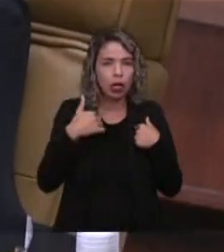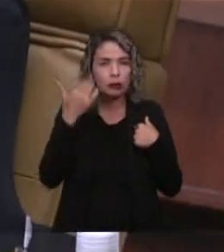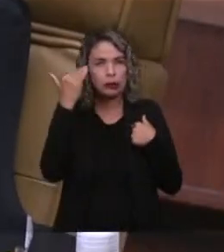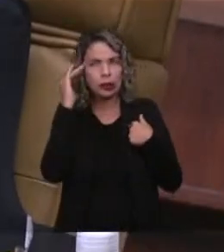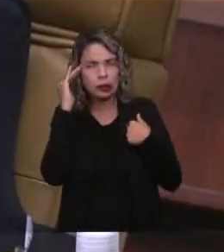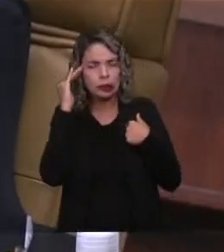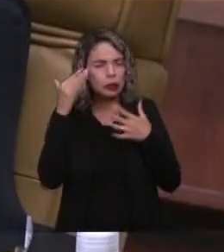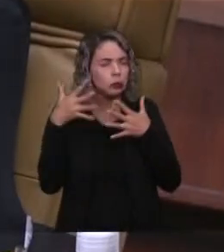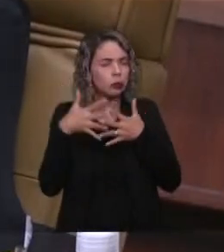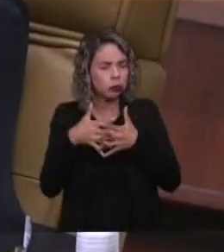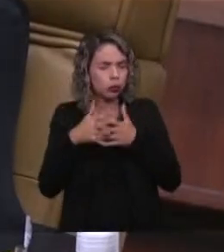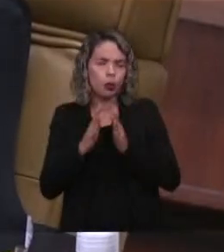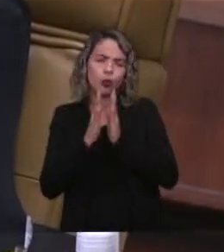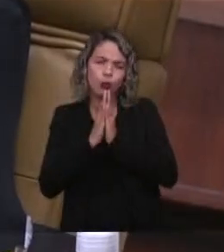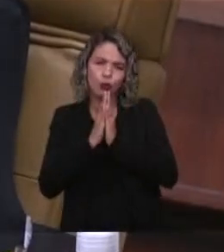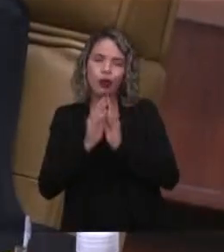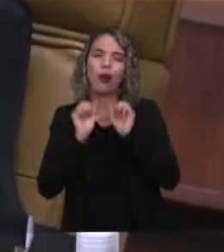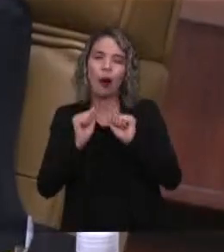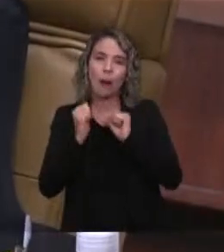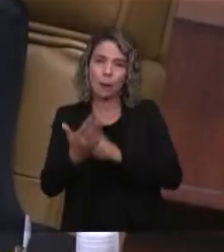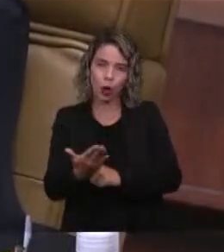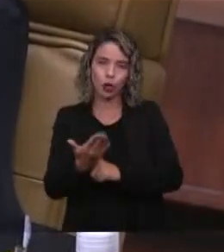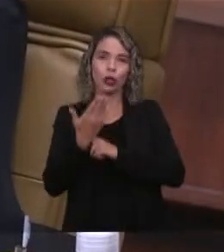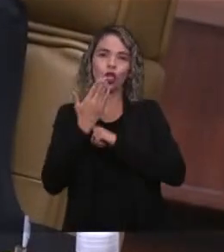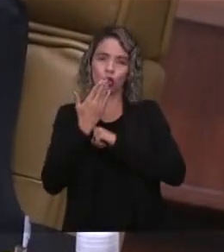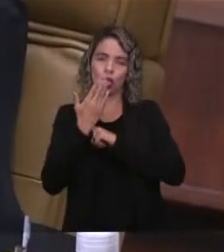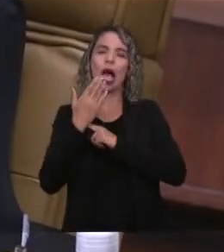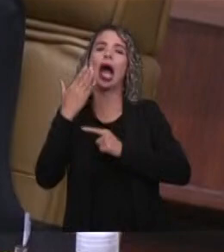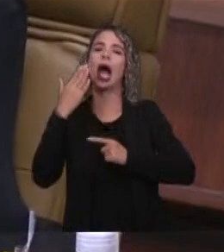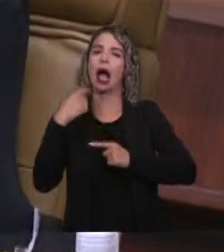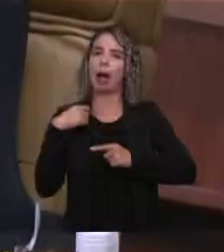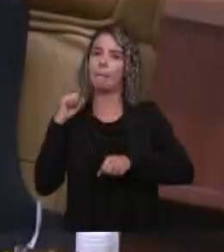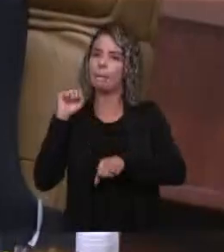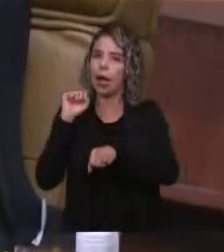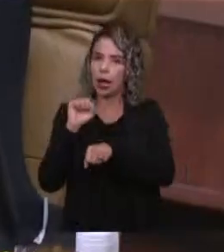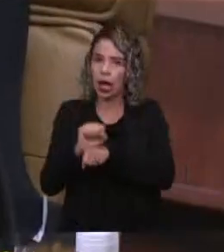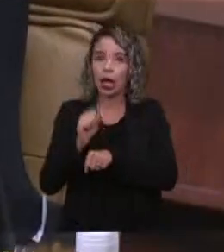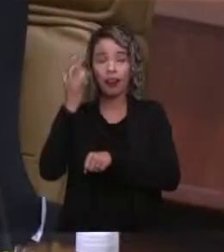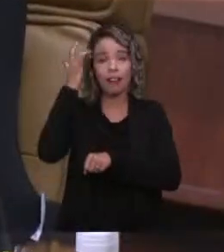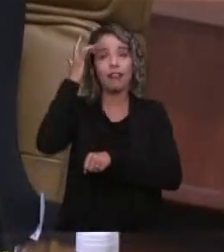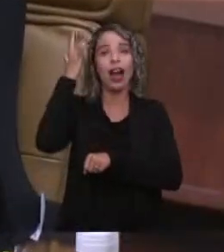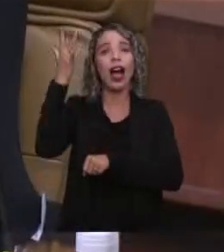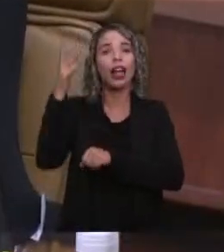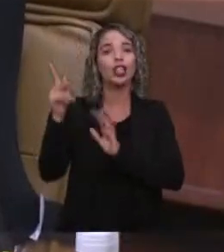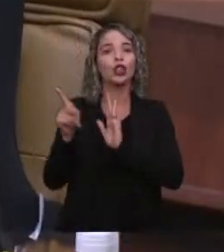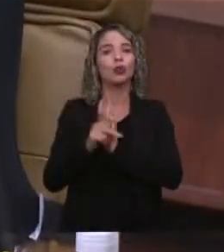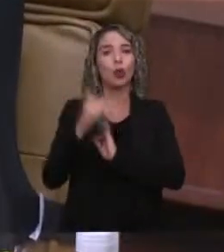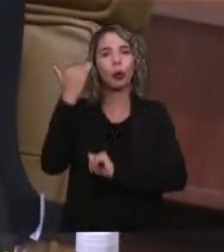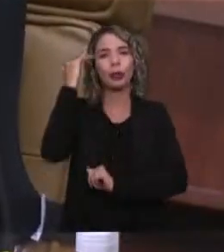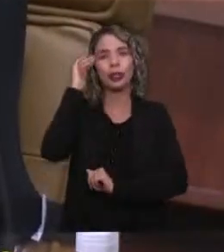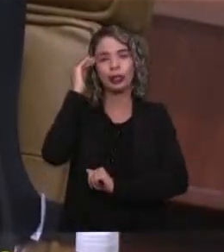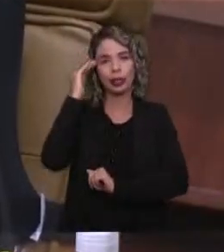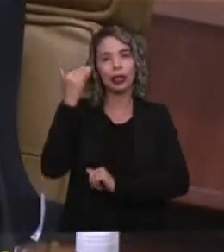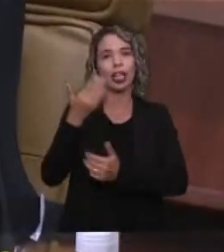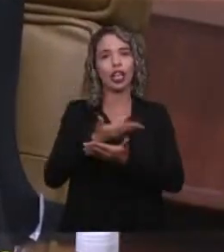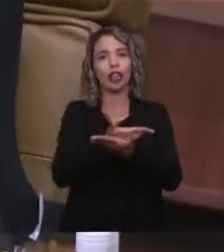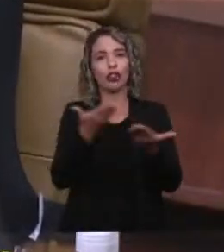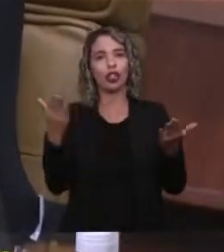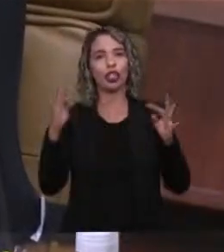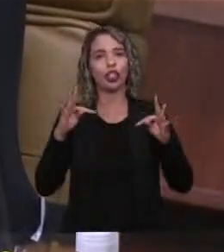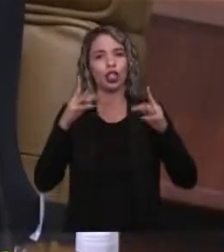entendi equivocadamente, por favor, me interrompa, até porque eu acho que facilita para a compreensão dos